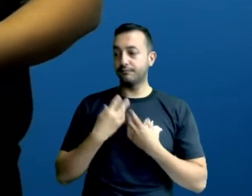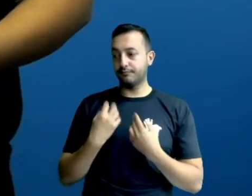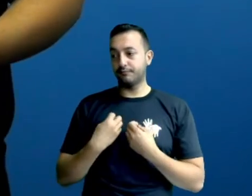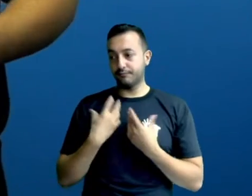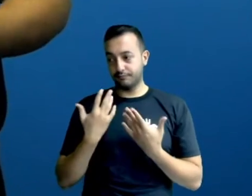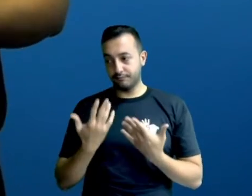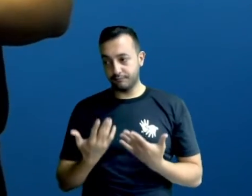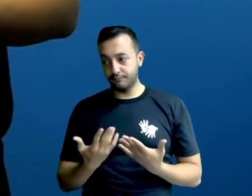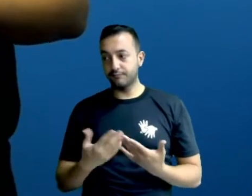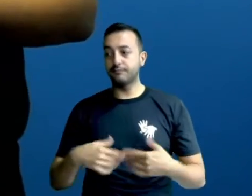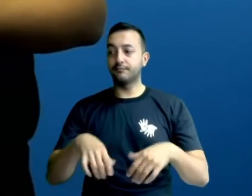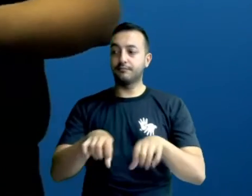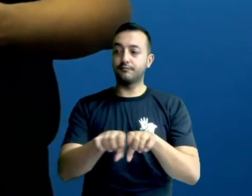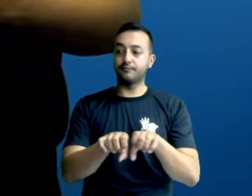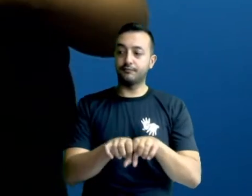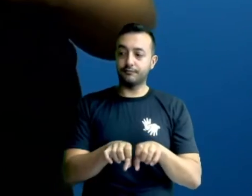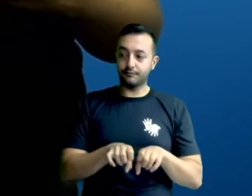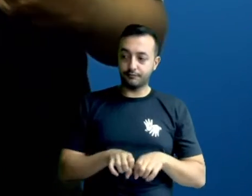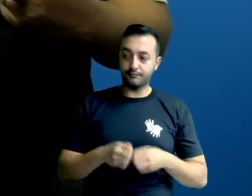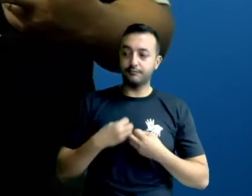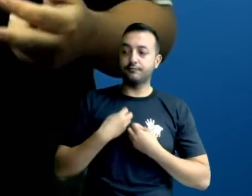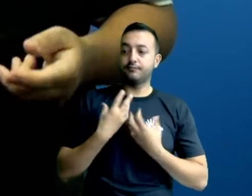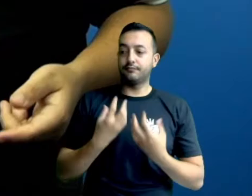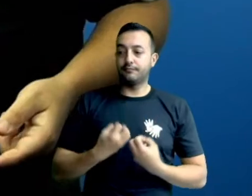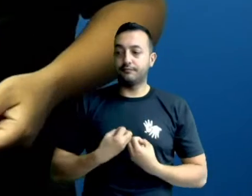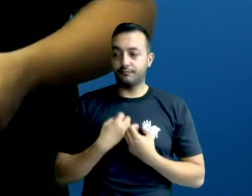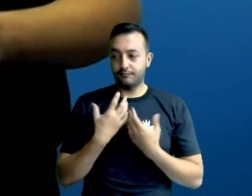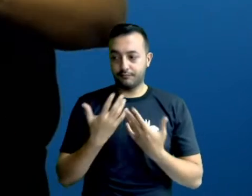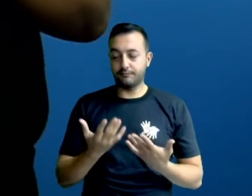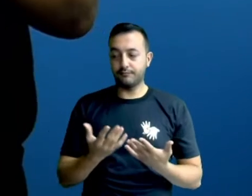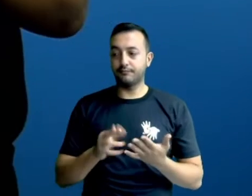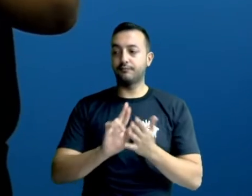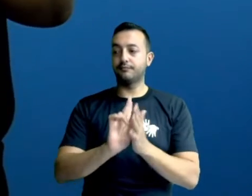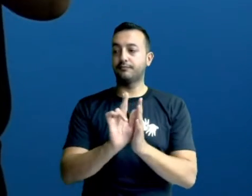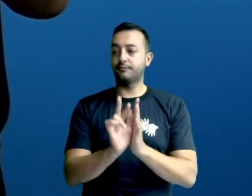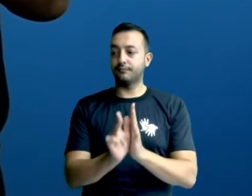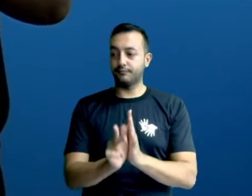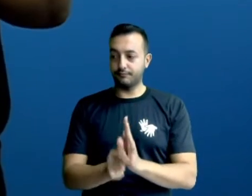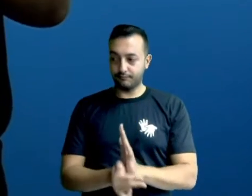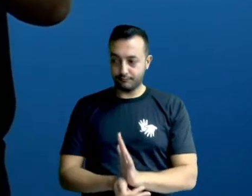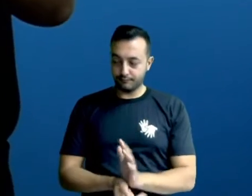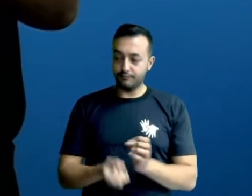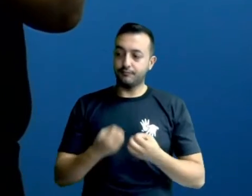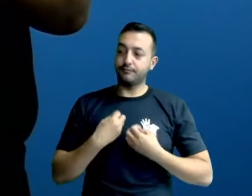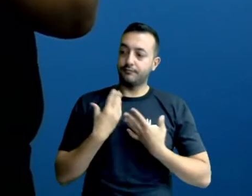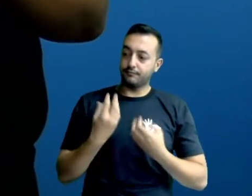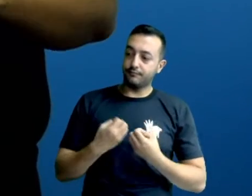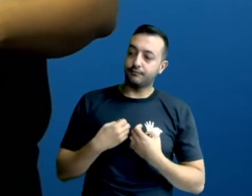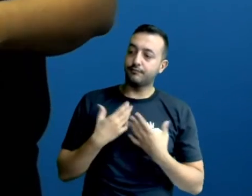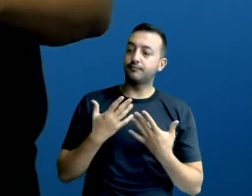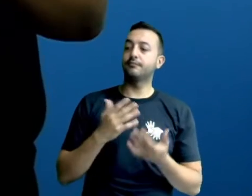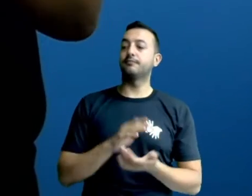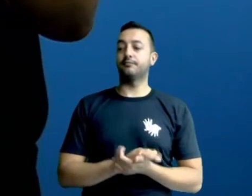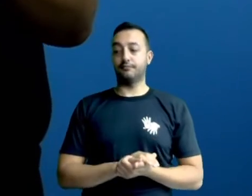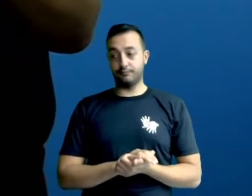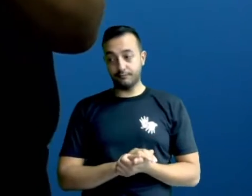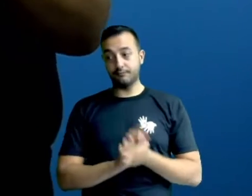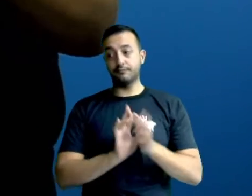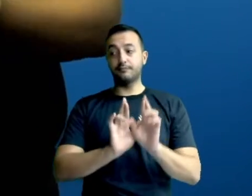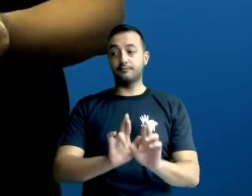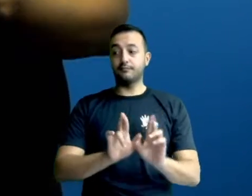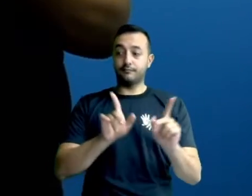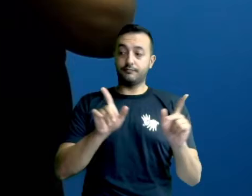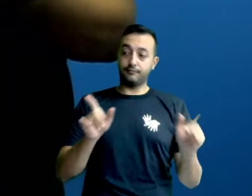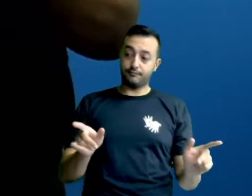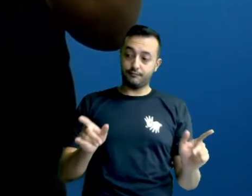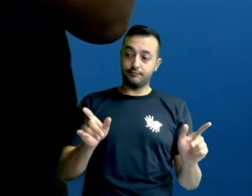poemas, as estruturas dos poemas, os recursos estilísticos poéticos, a